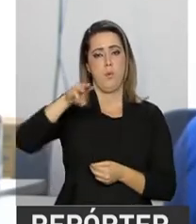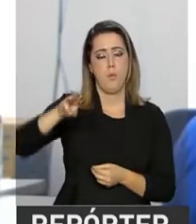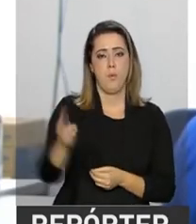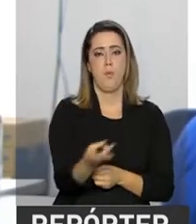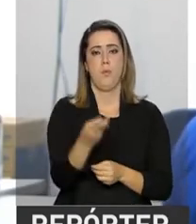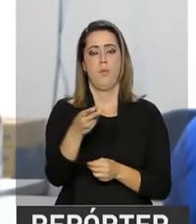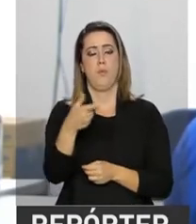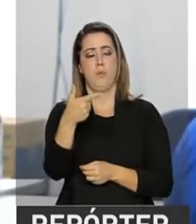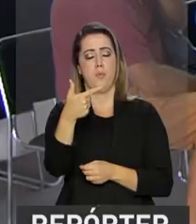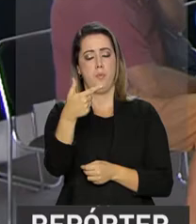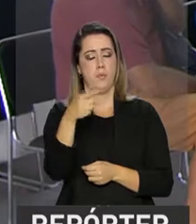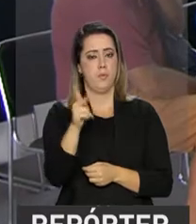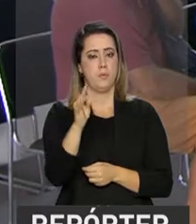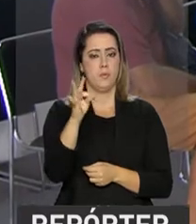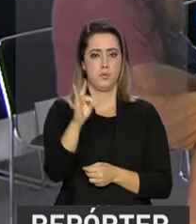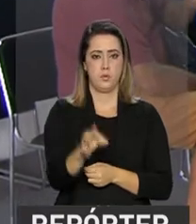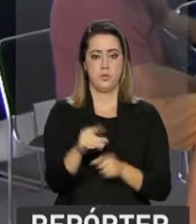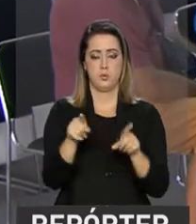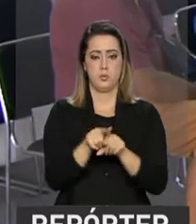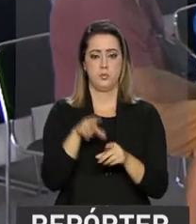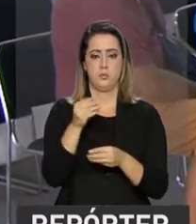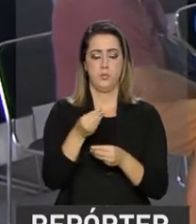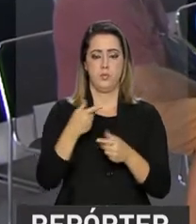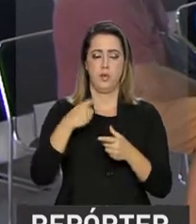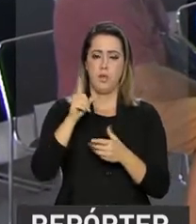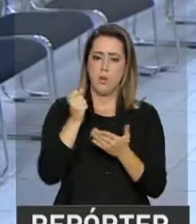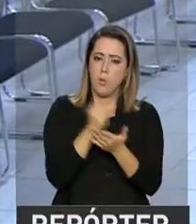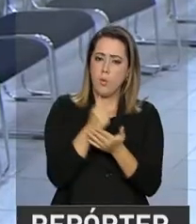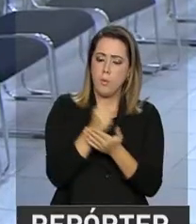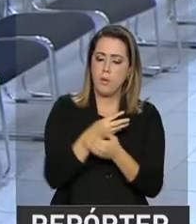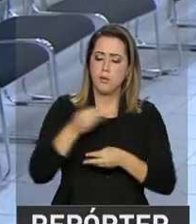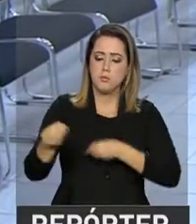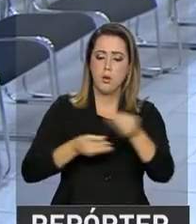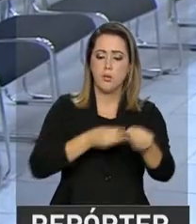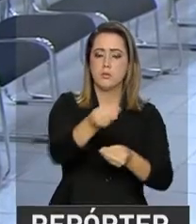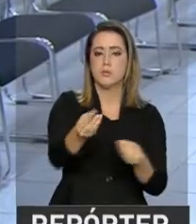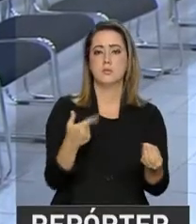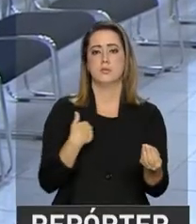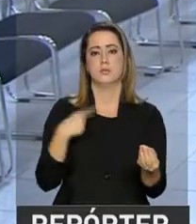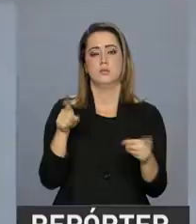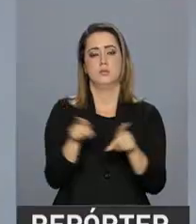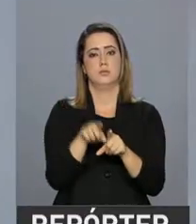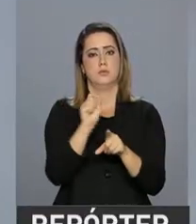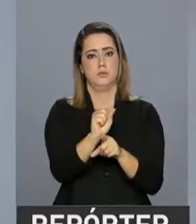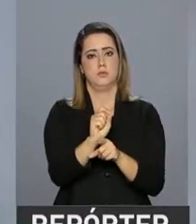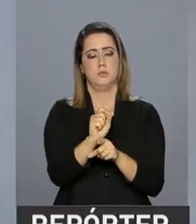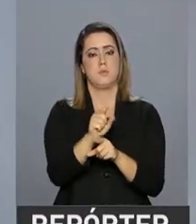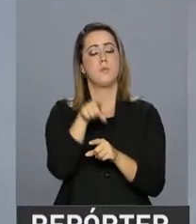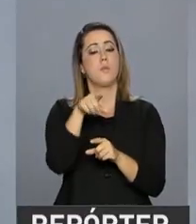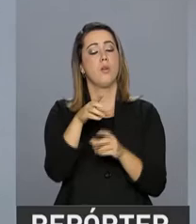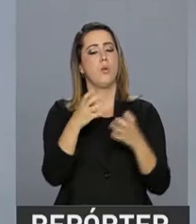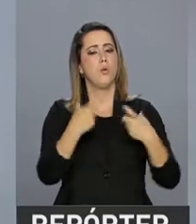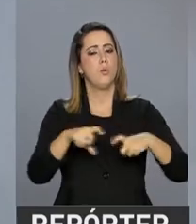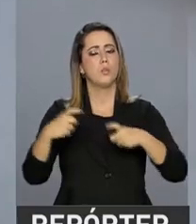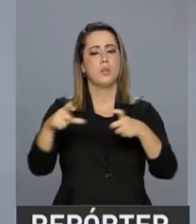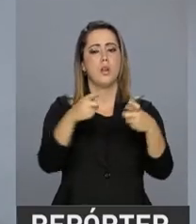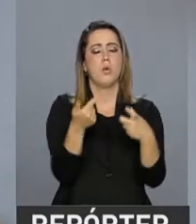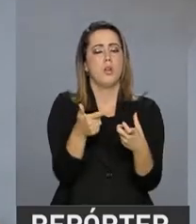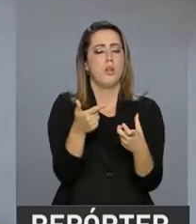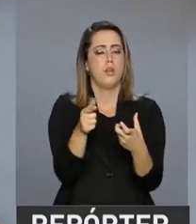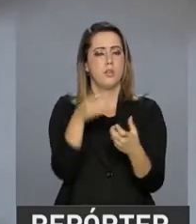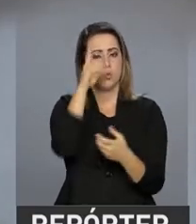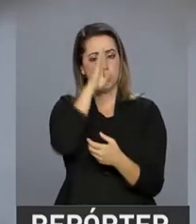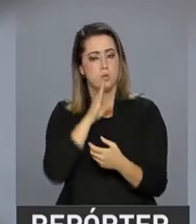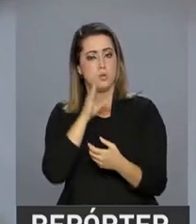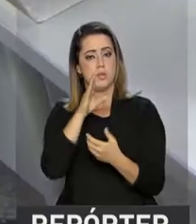mil kits digitais. Os conversores são comprados e distribuídos pela Seja Digital, associação sem fins lucrativos criada